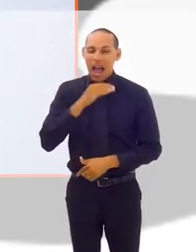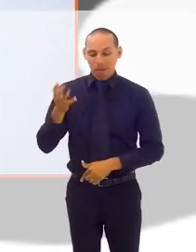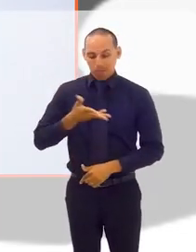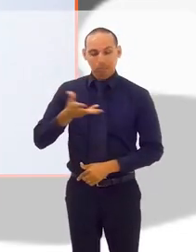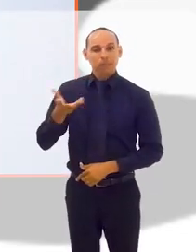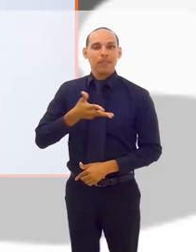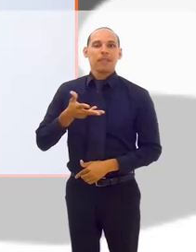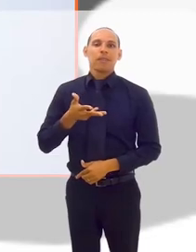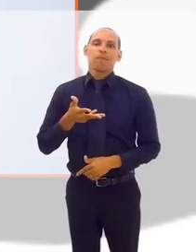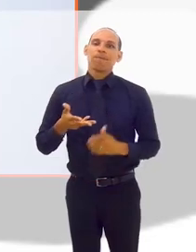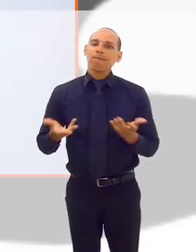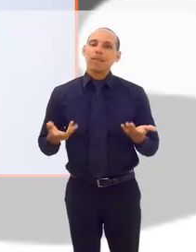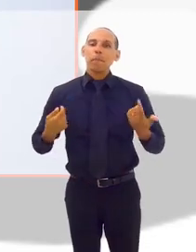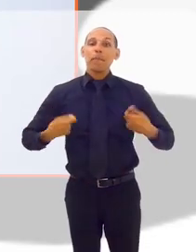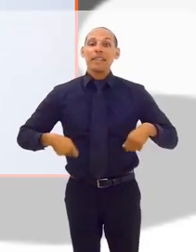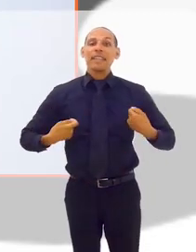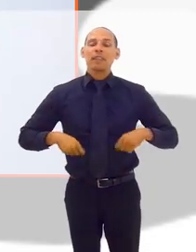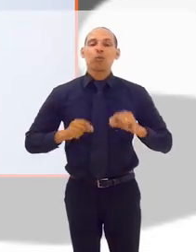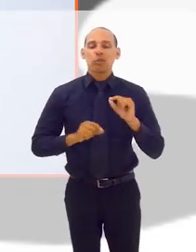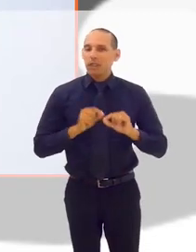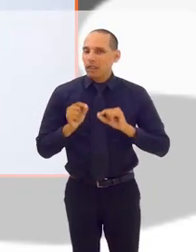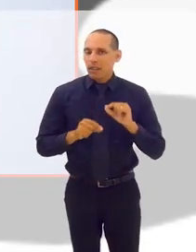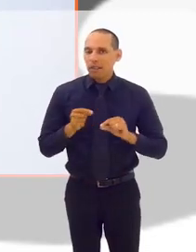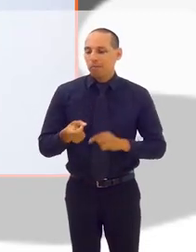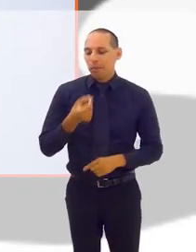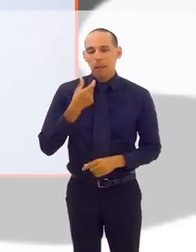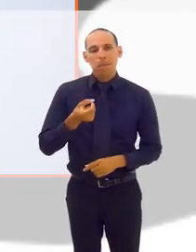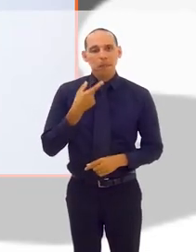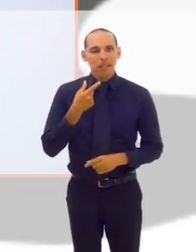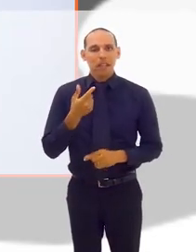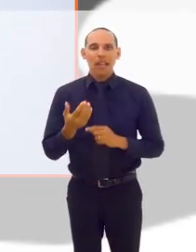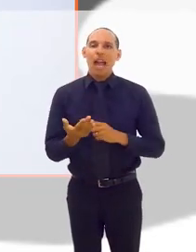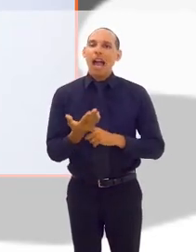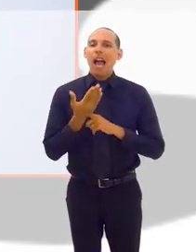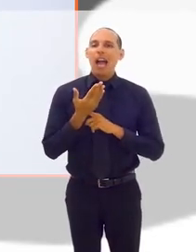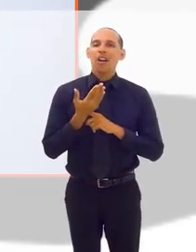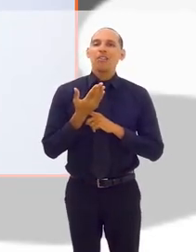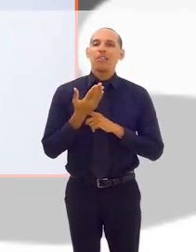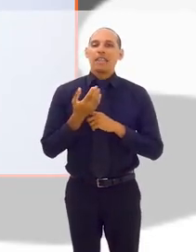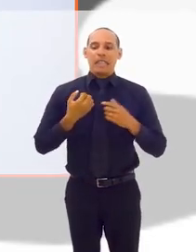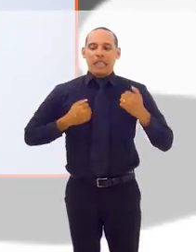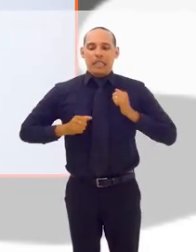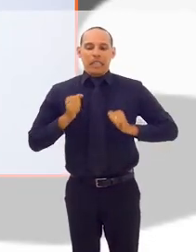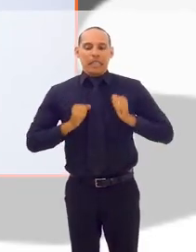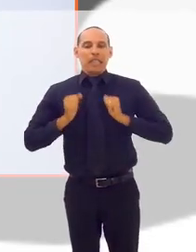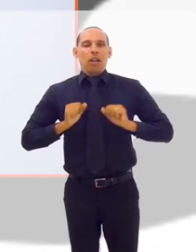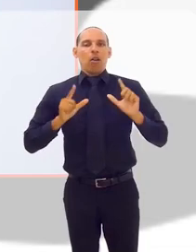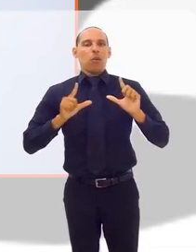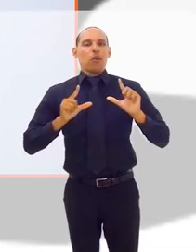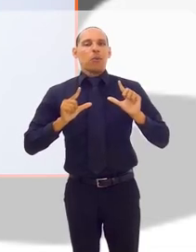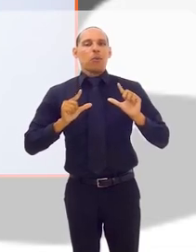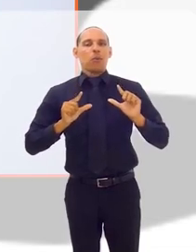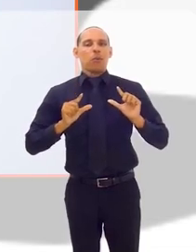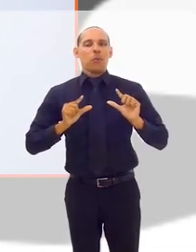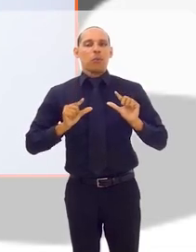extremamente acelerado. Então, ele precisa ter medicamentos que diminuam essa ansiedade,